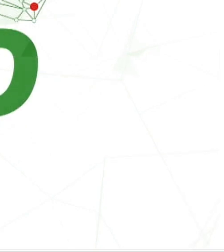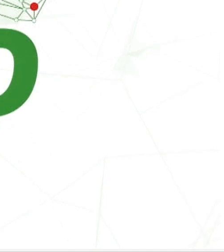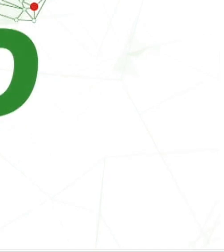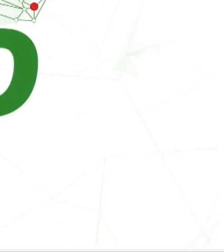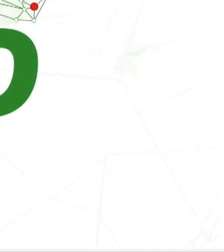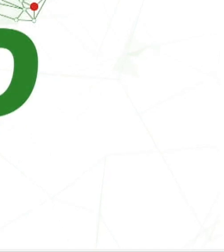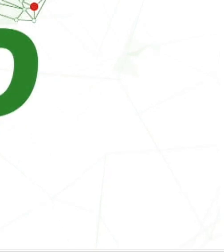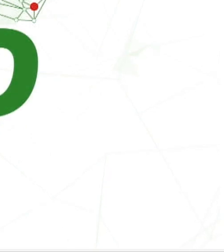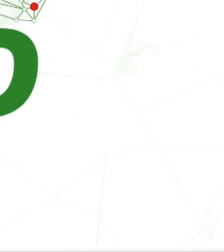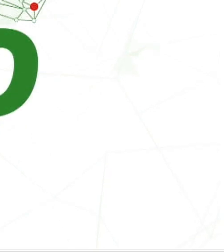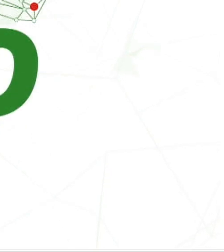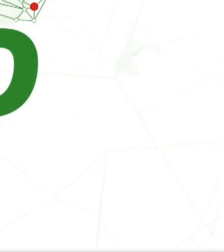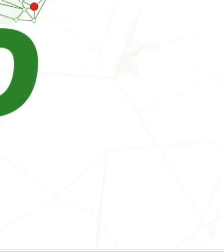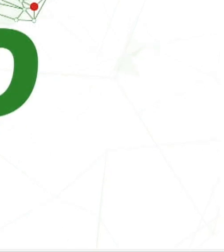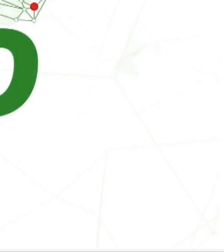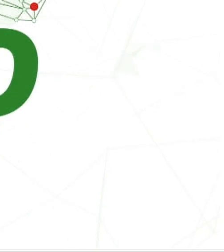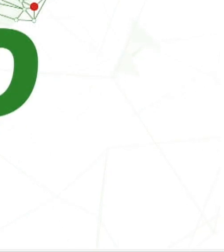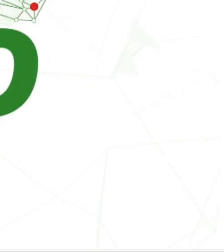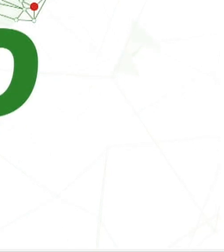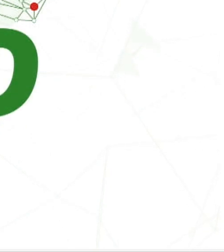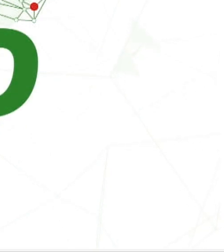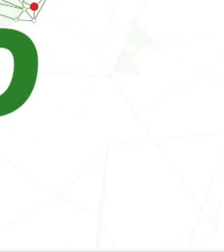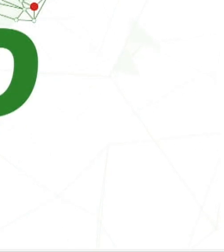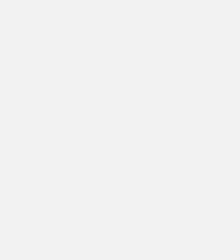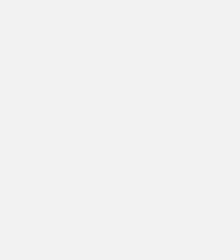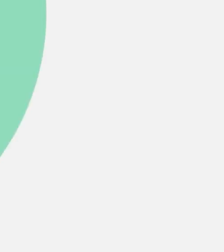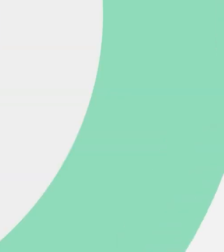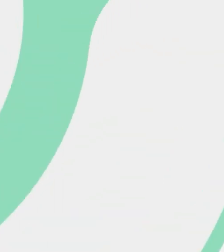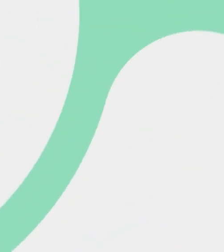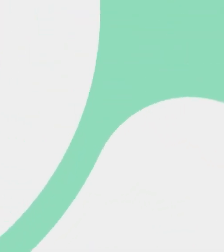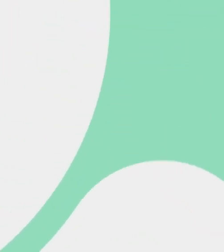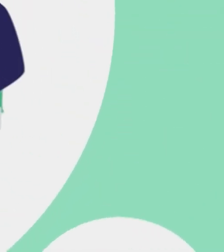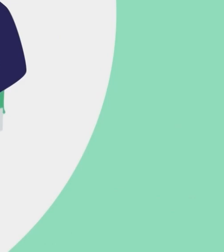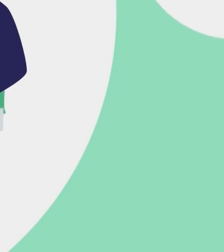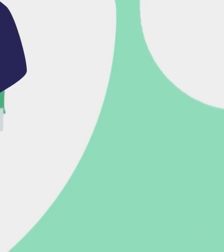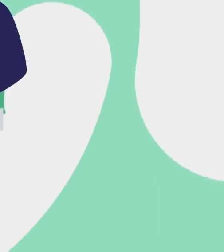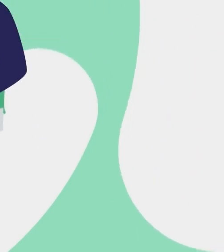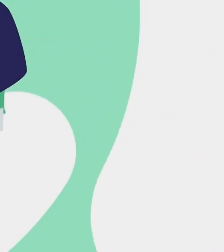Educação à distância, mudando realidades.